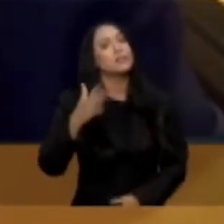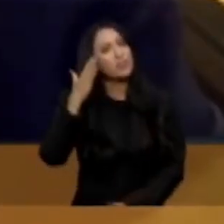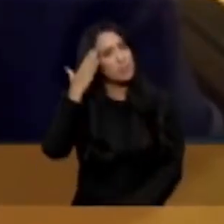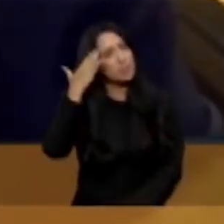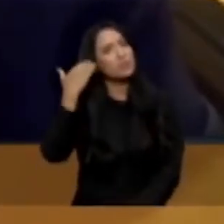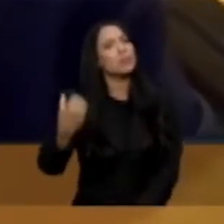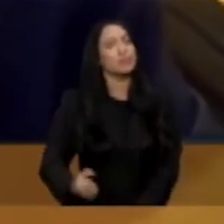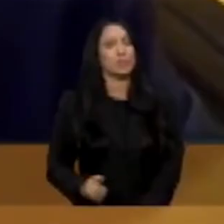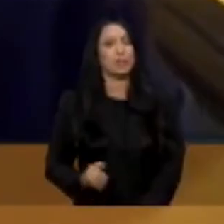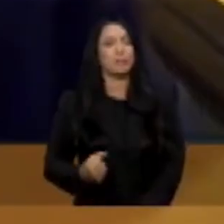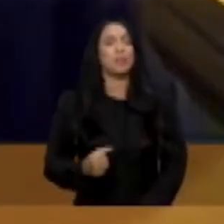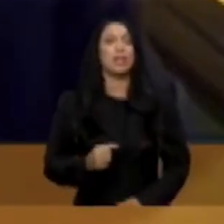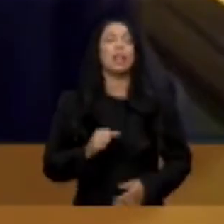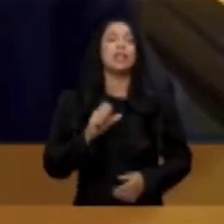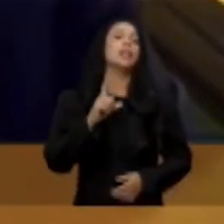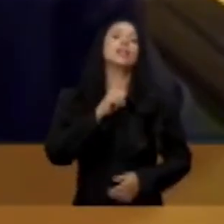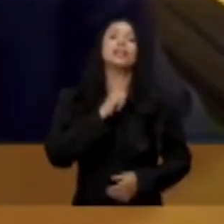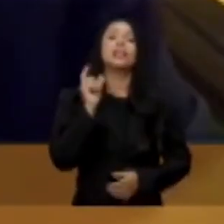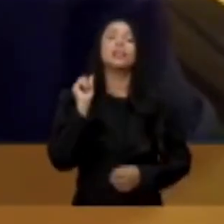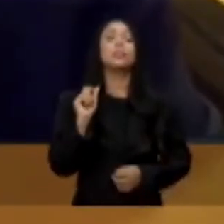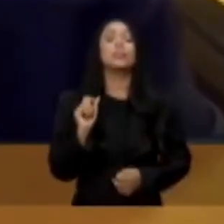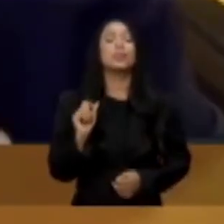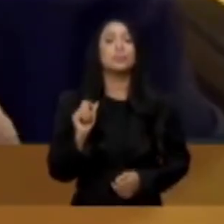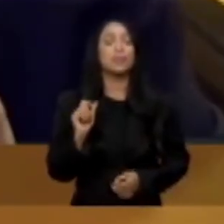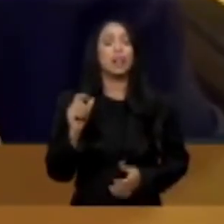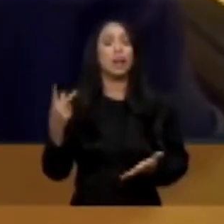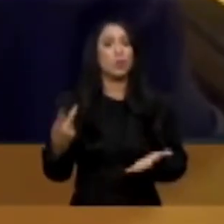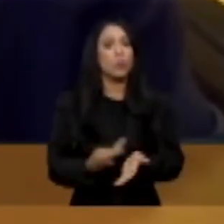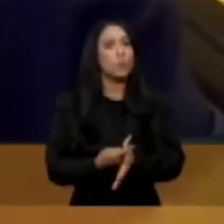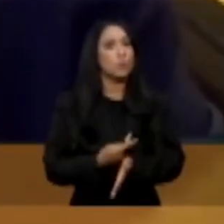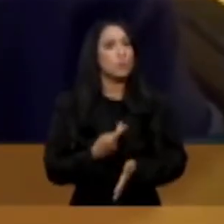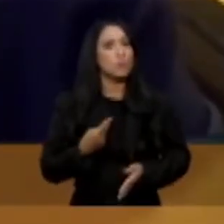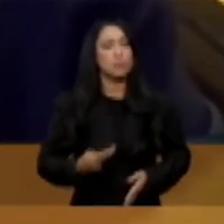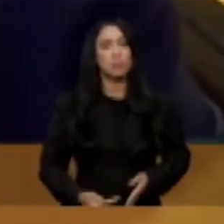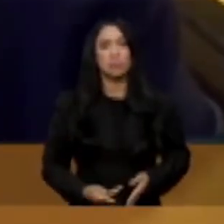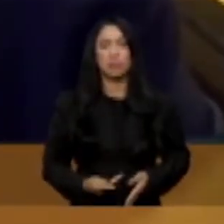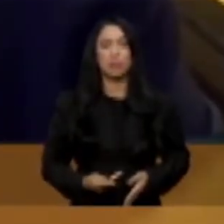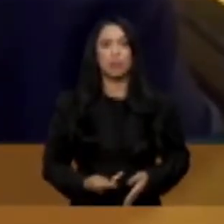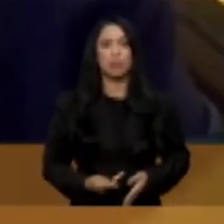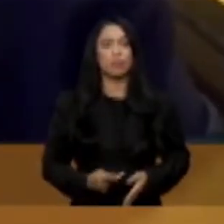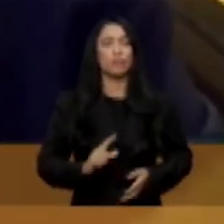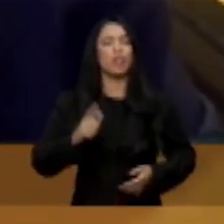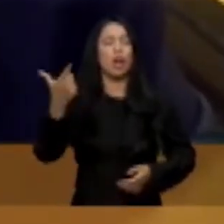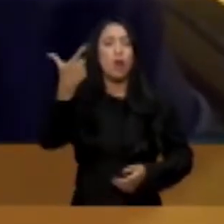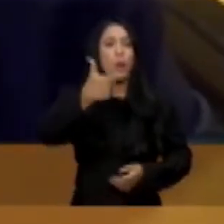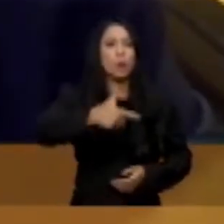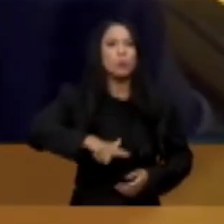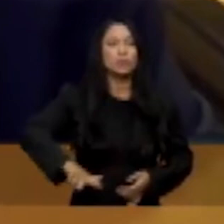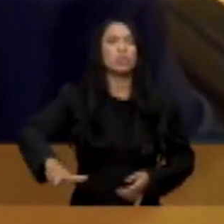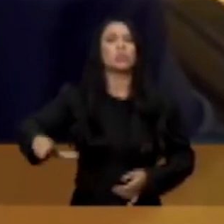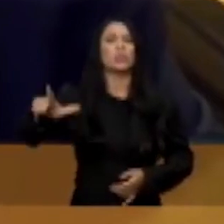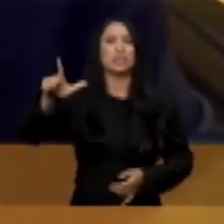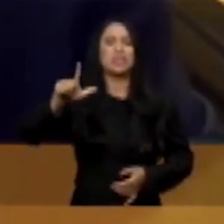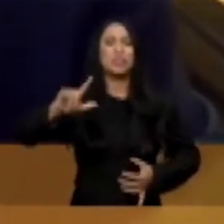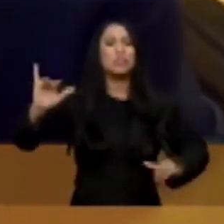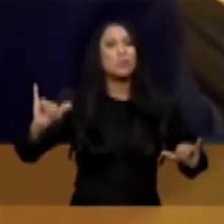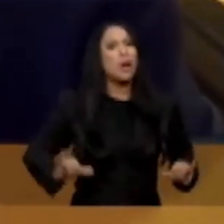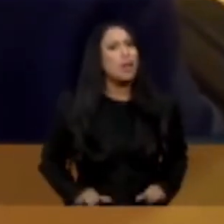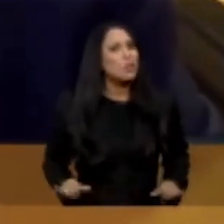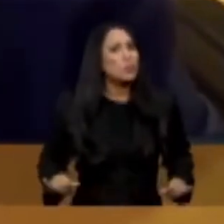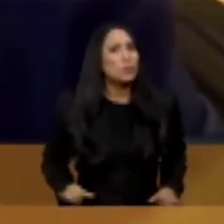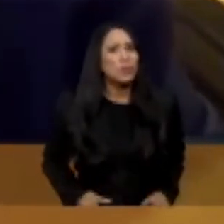terão presenciado que isso significa a perpetuação de uma dor. É uma